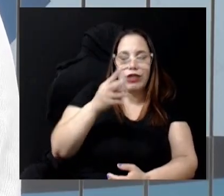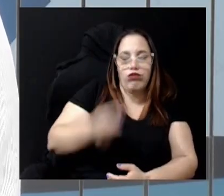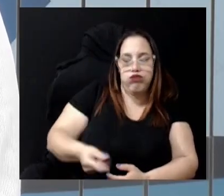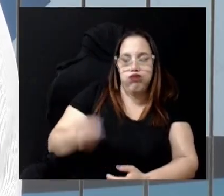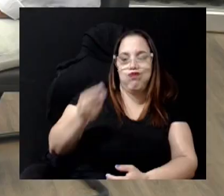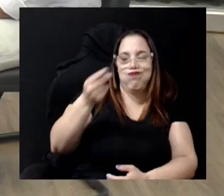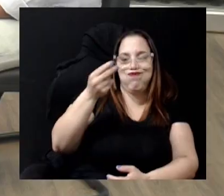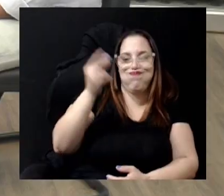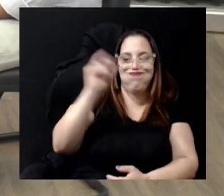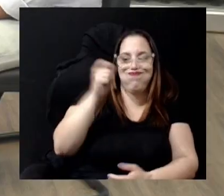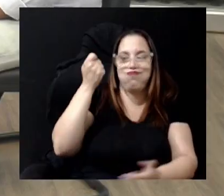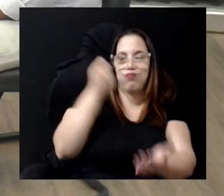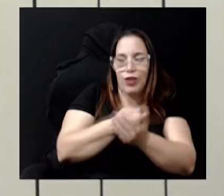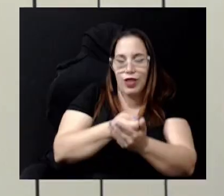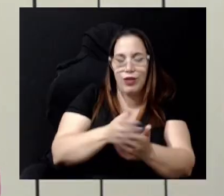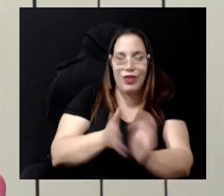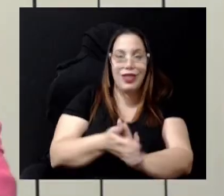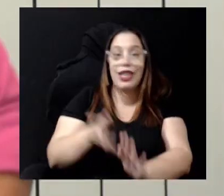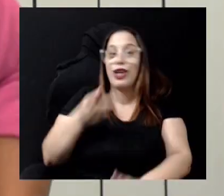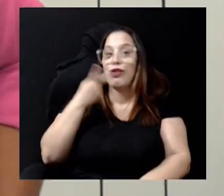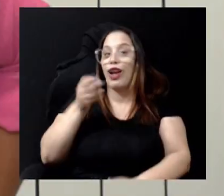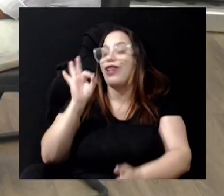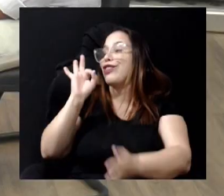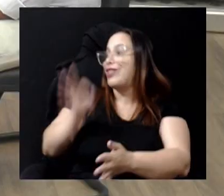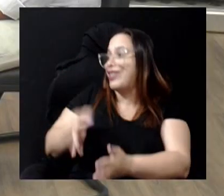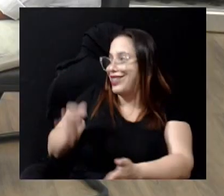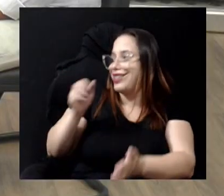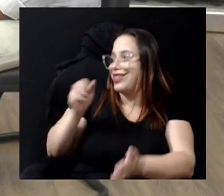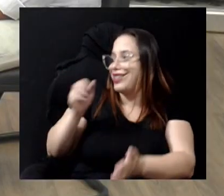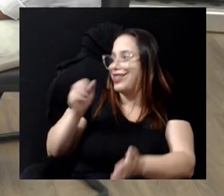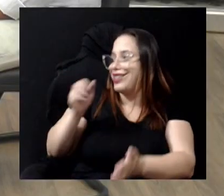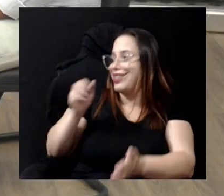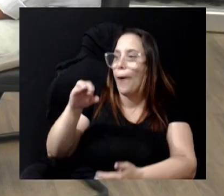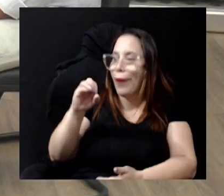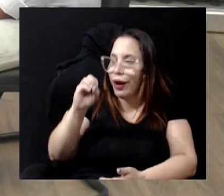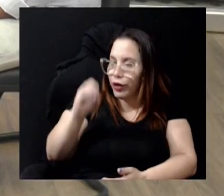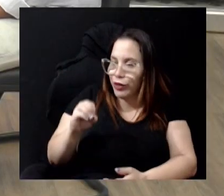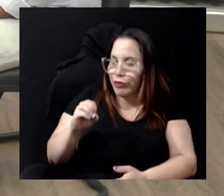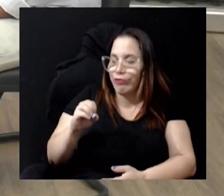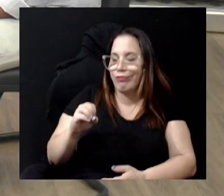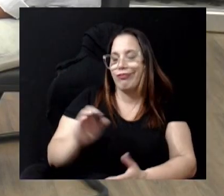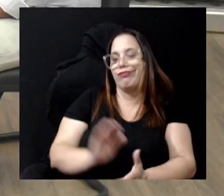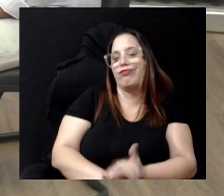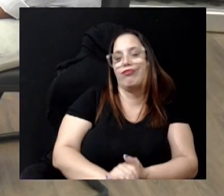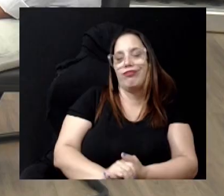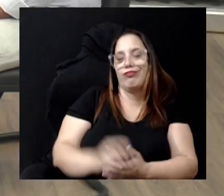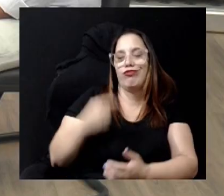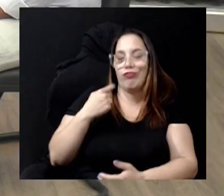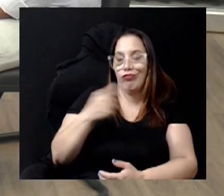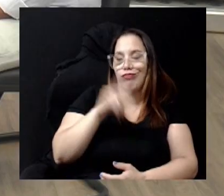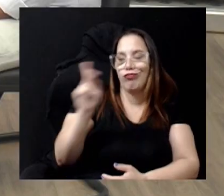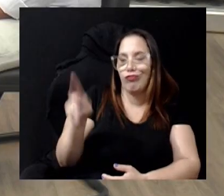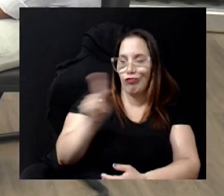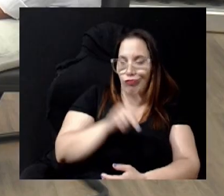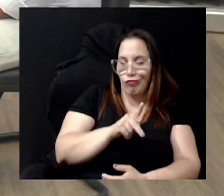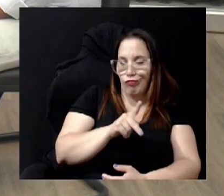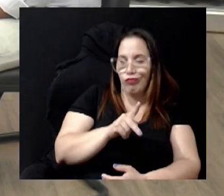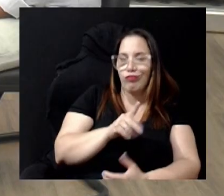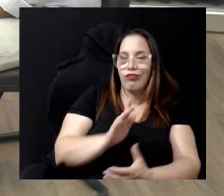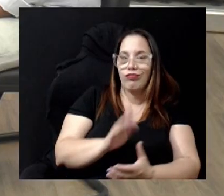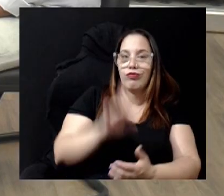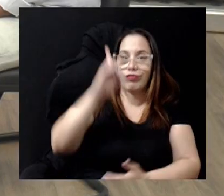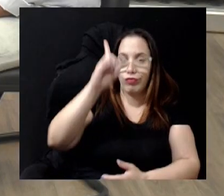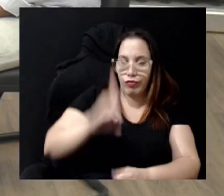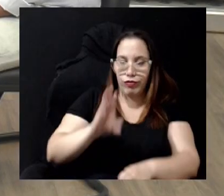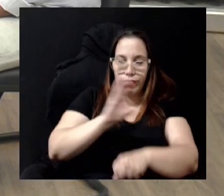pagar. Falou e disse, né? Roberto Brito de Carvalho, o nosso professor, diretor do curso